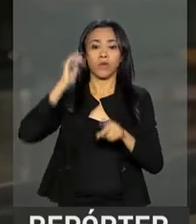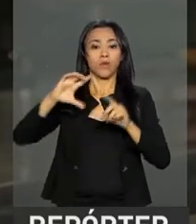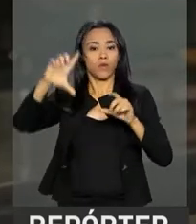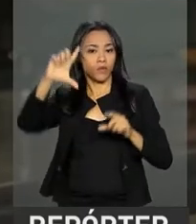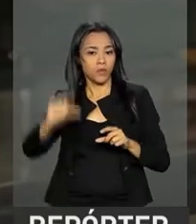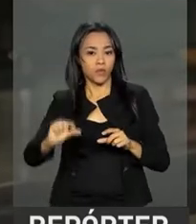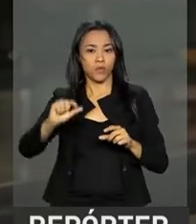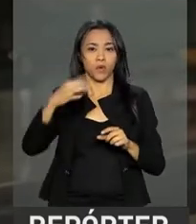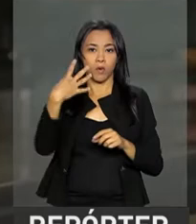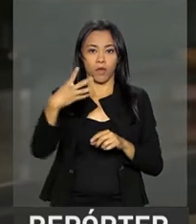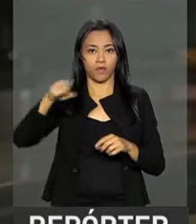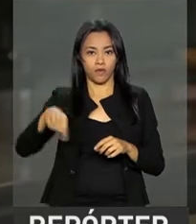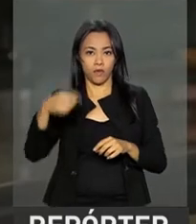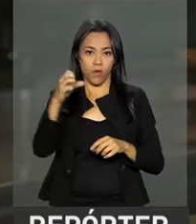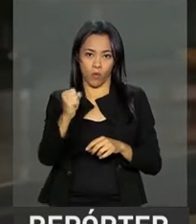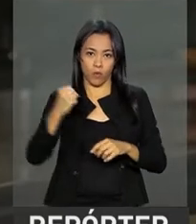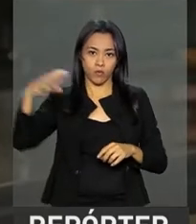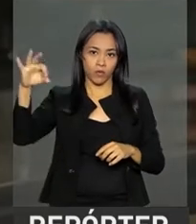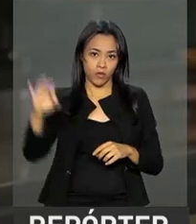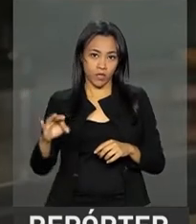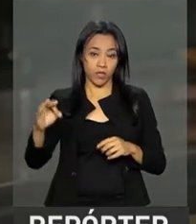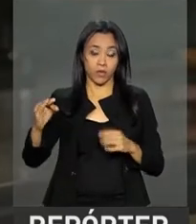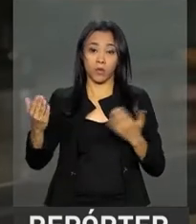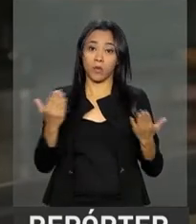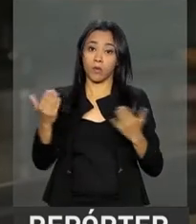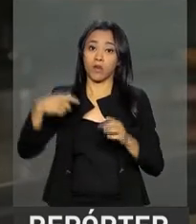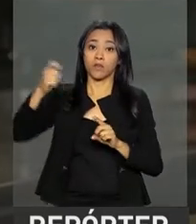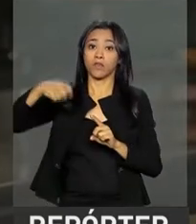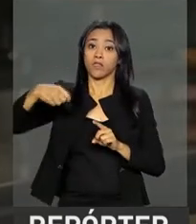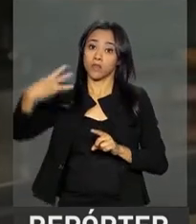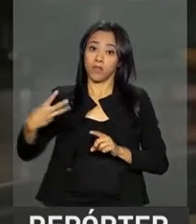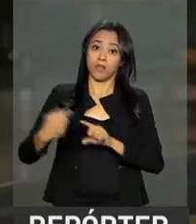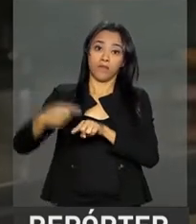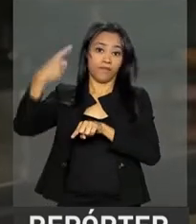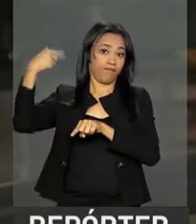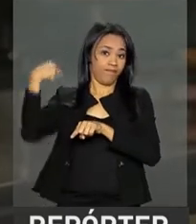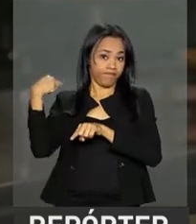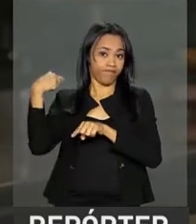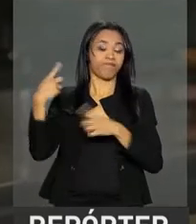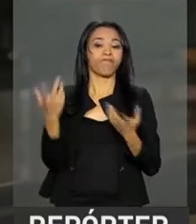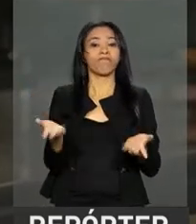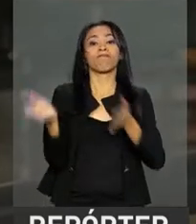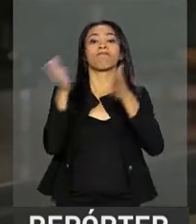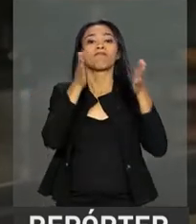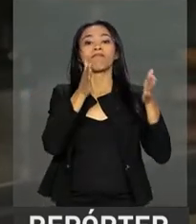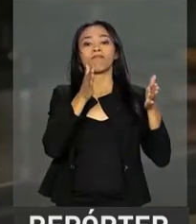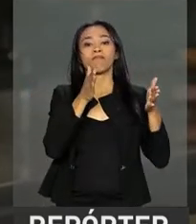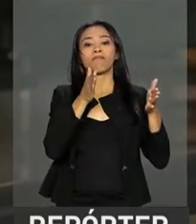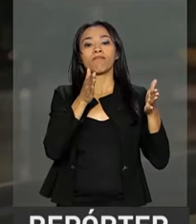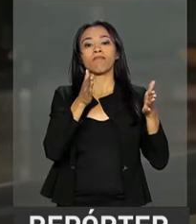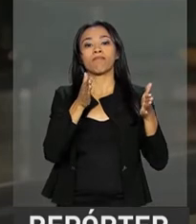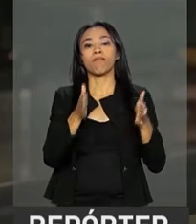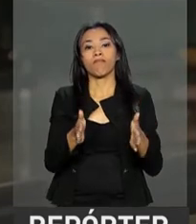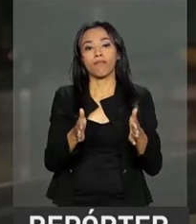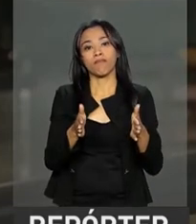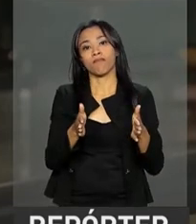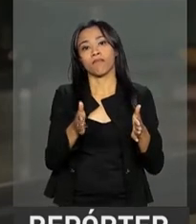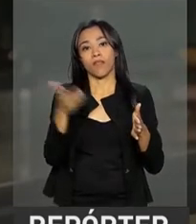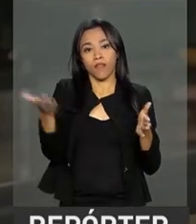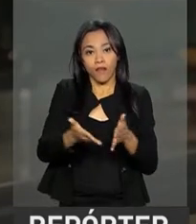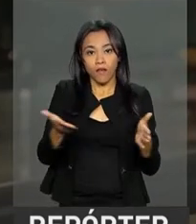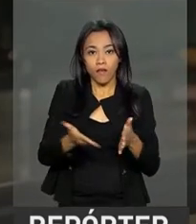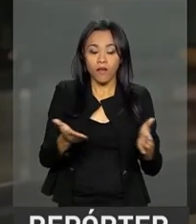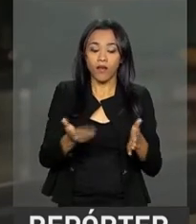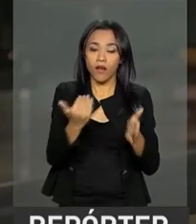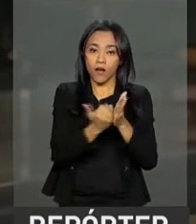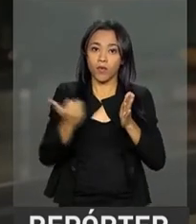4,8 por cento em relação ao trimestre anterior já a população é ocupada aumentou um e meio